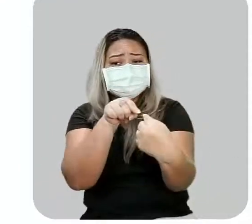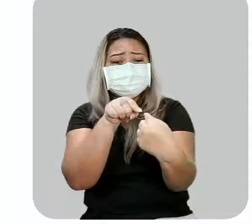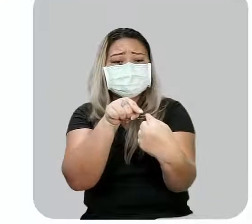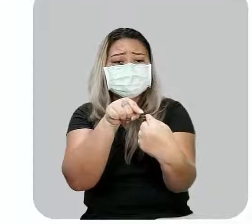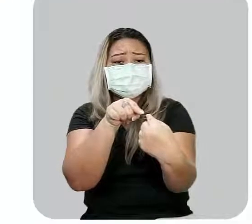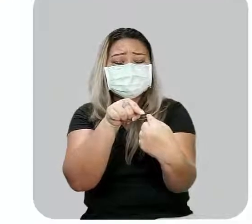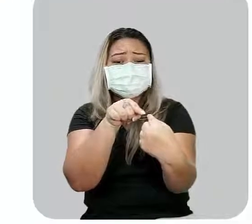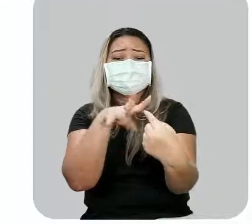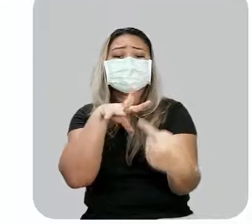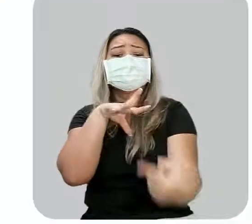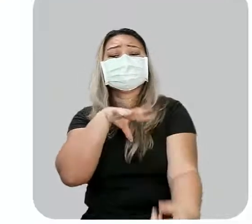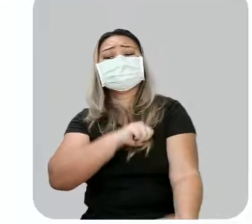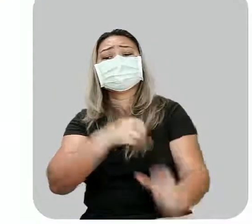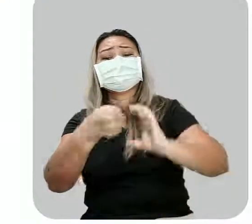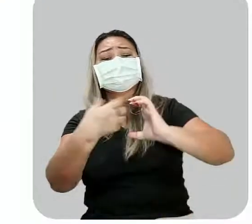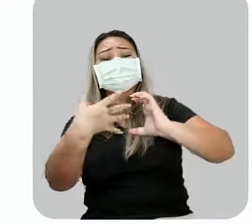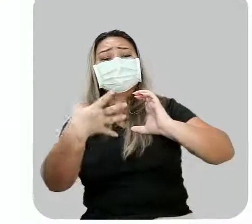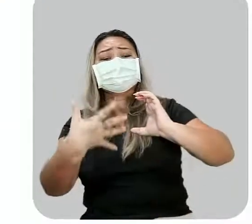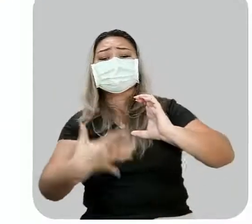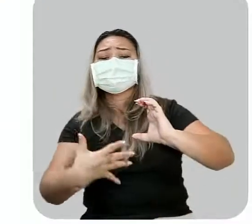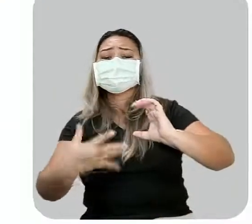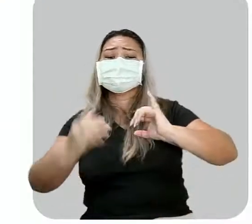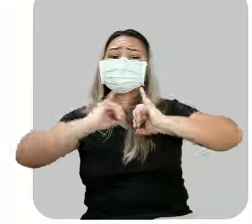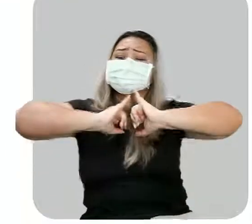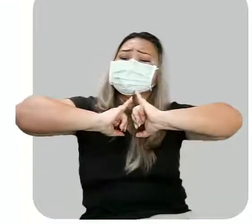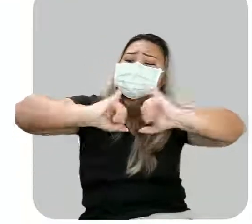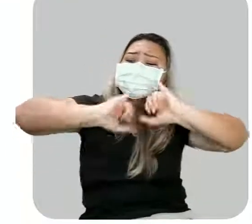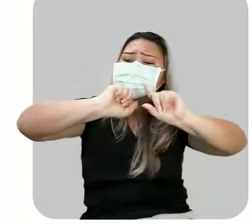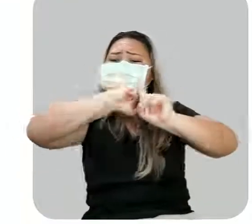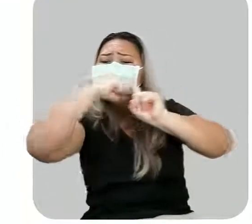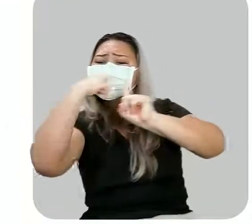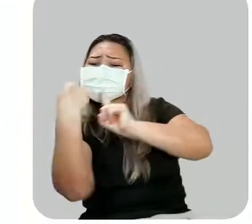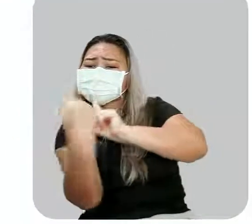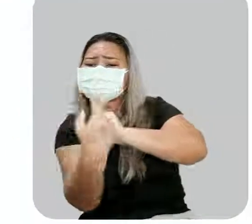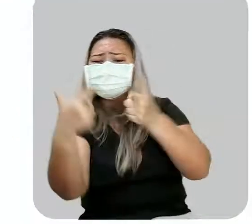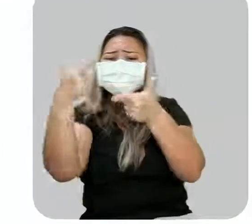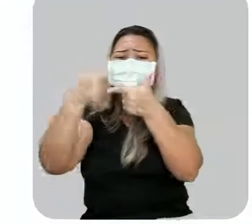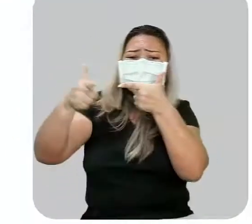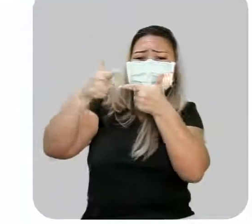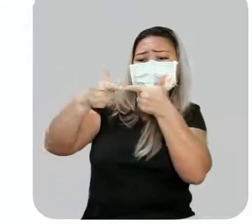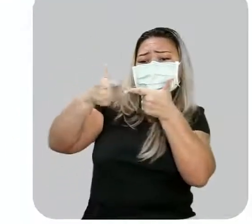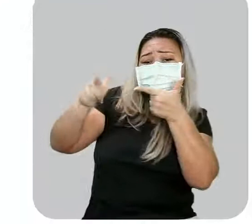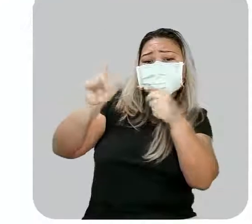Objetivo: romances caracterizados pela denúncia